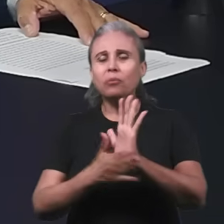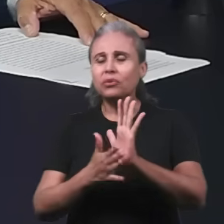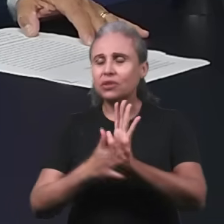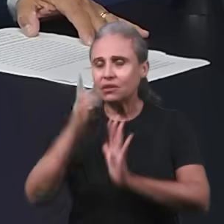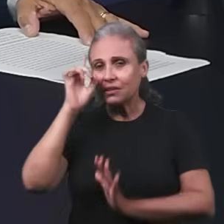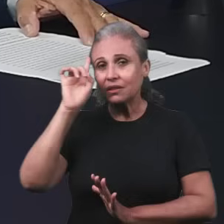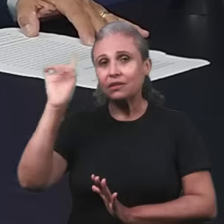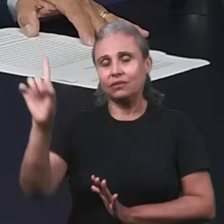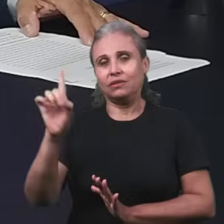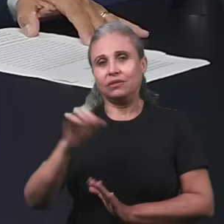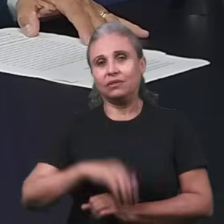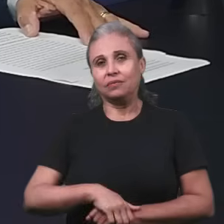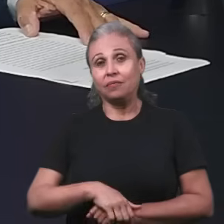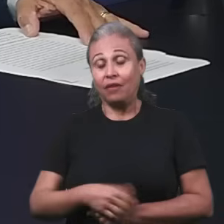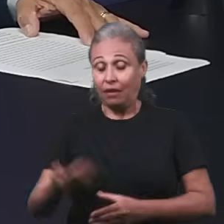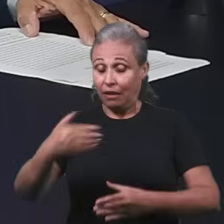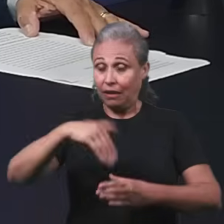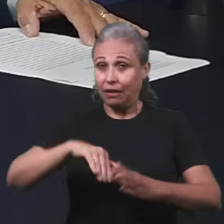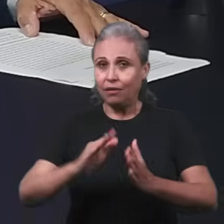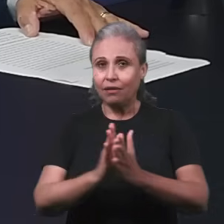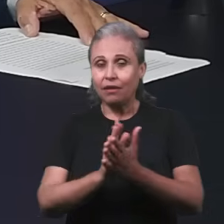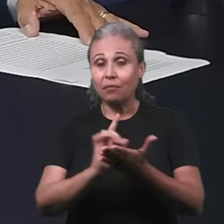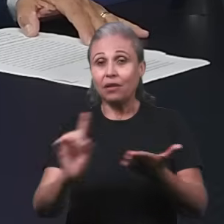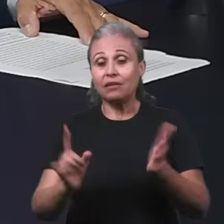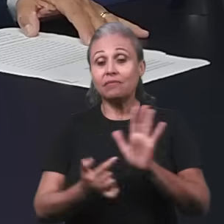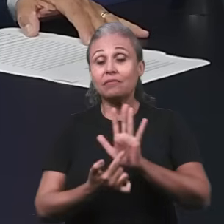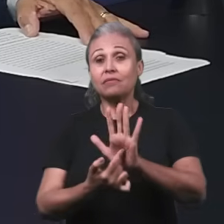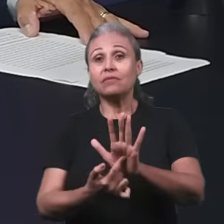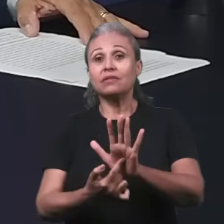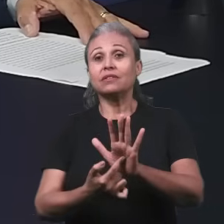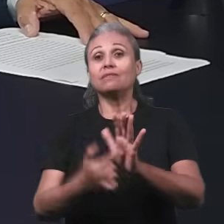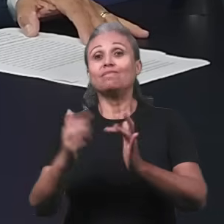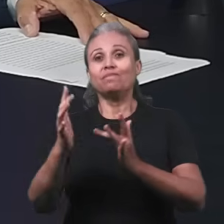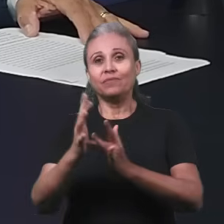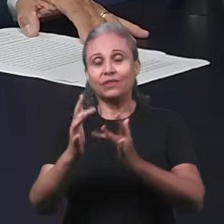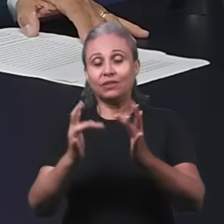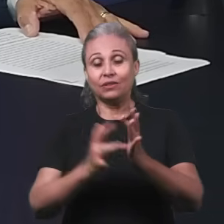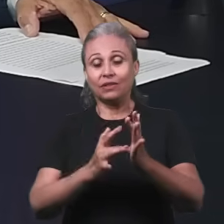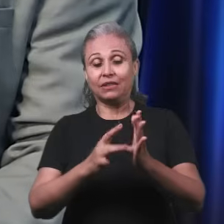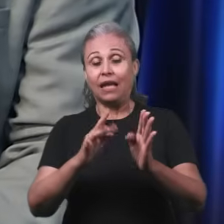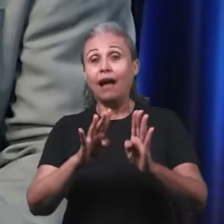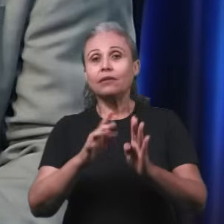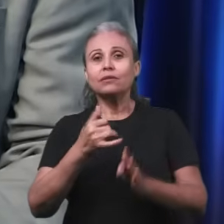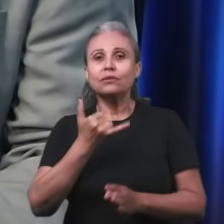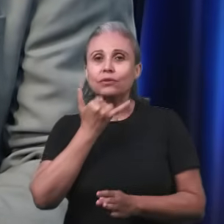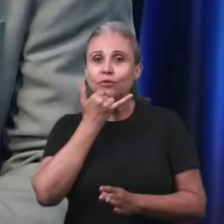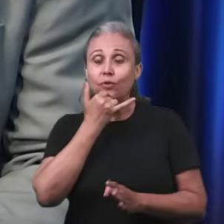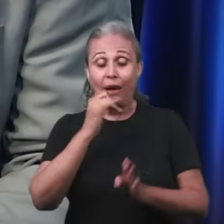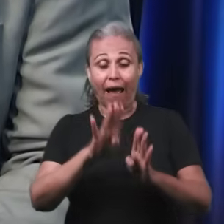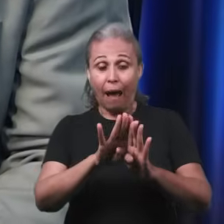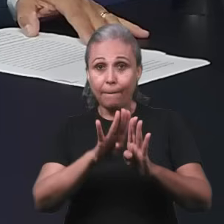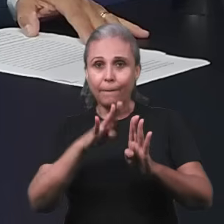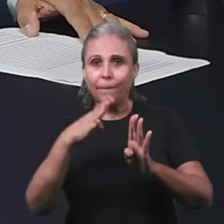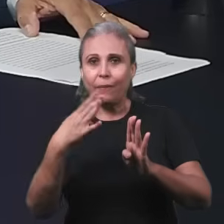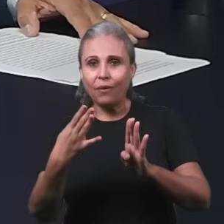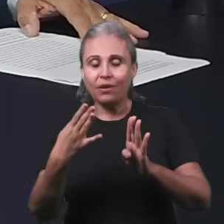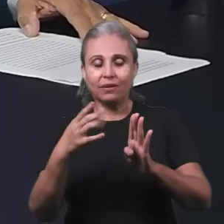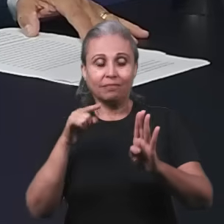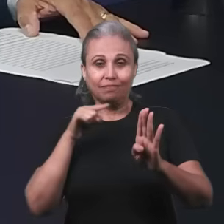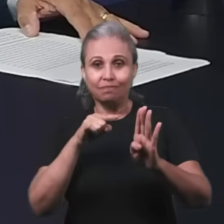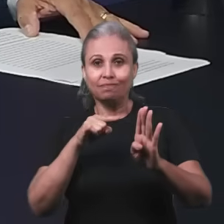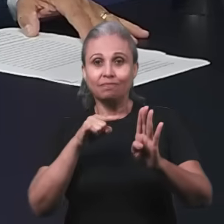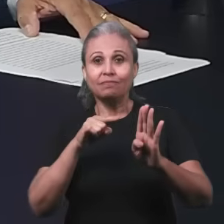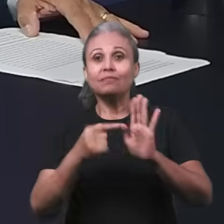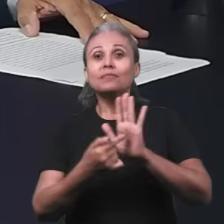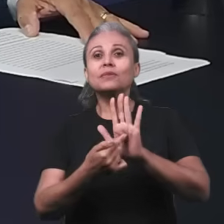porta, né, dentro da palavra de Deus, a porta é Jesus, A certo? porta formosa, A né? porta formosa, E a isso. porta é Jesus.